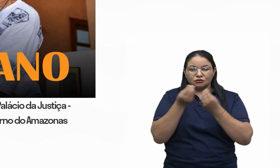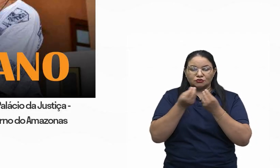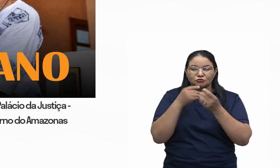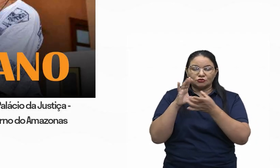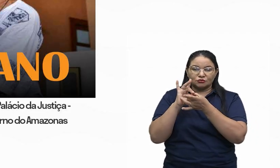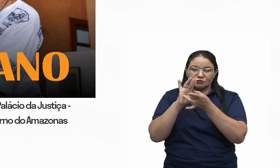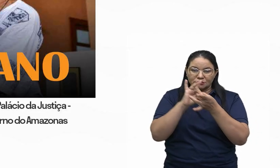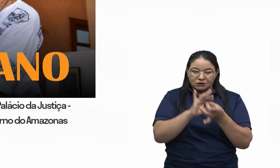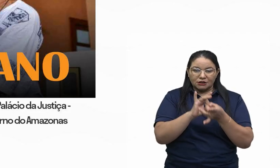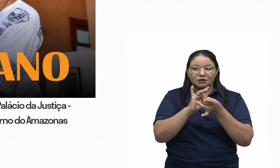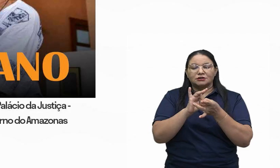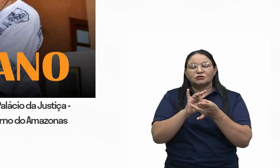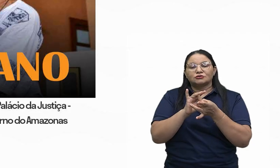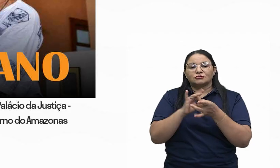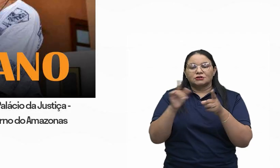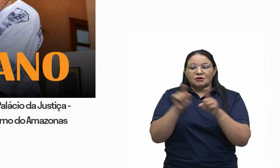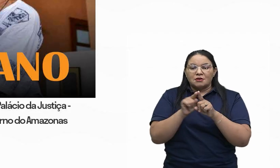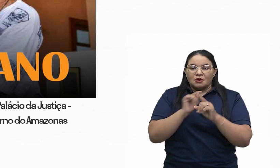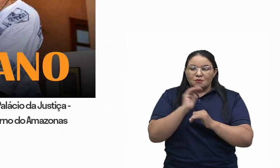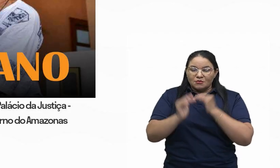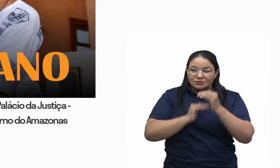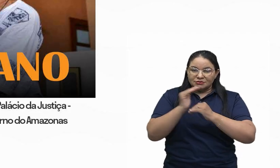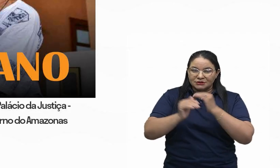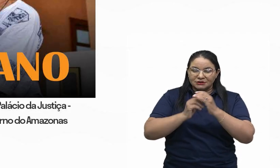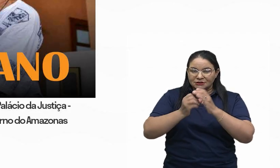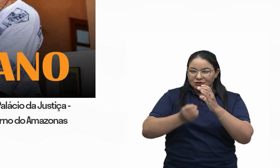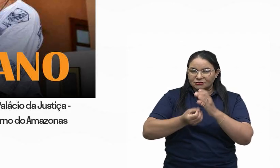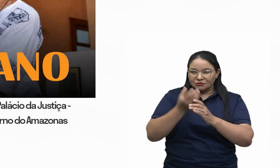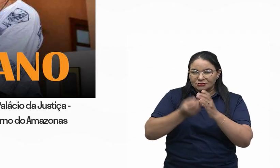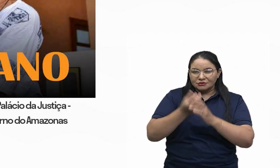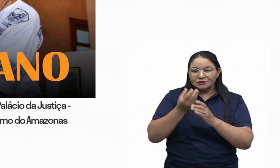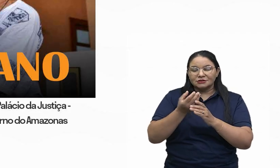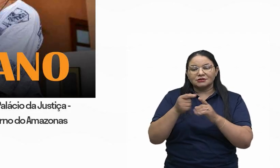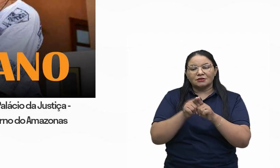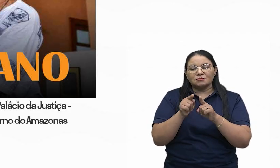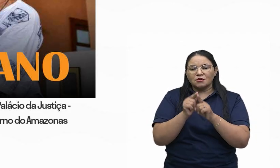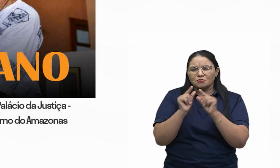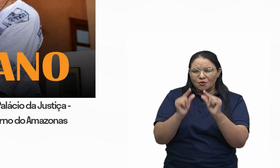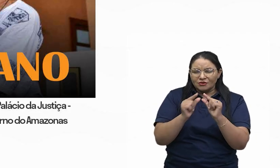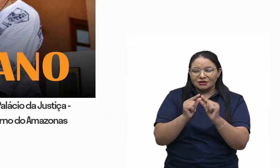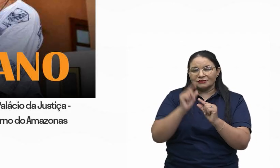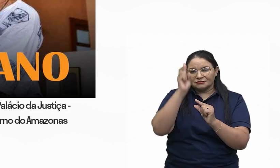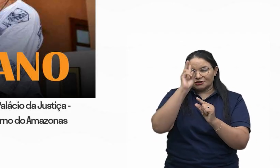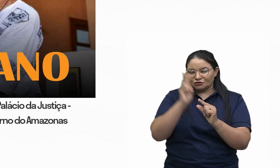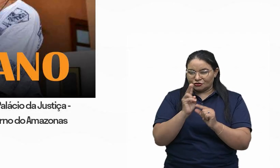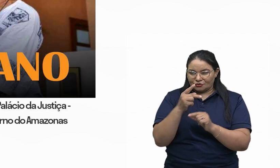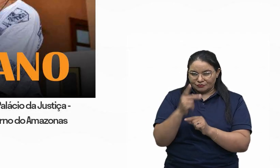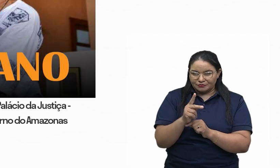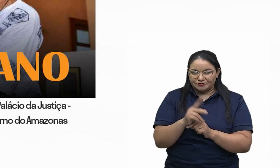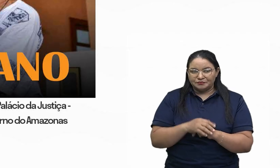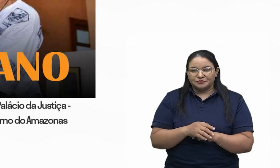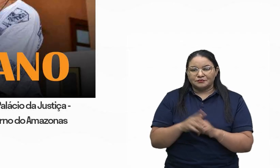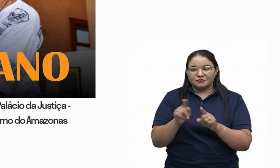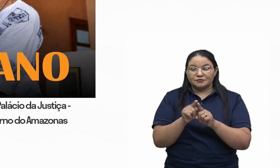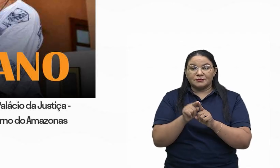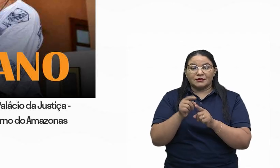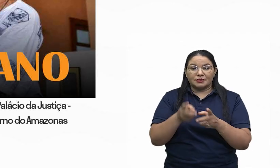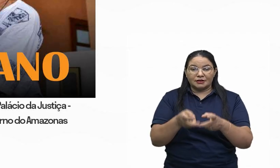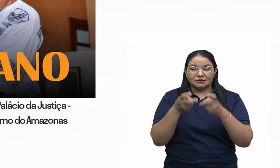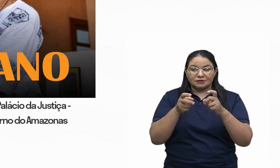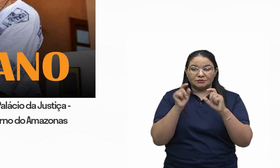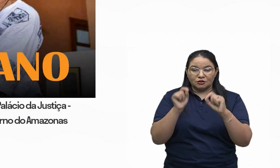de como é o seu processo criativo e um pouco da sua história. Então, a gente vai conseguir perceber que o Fruto